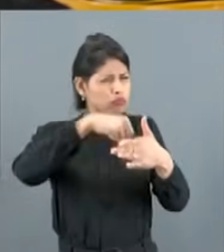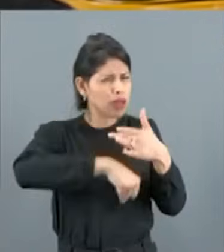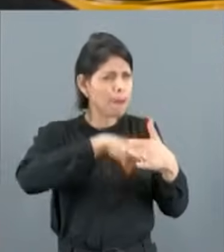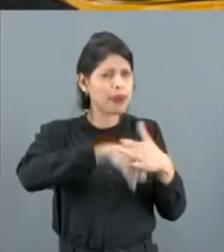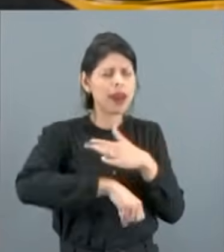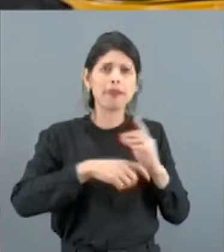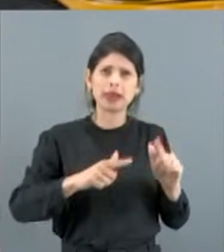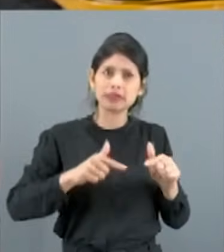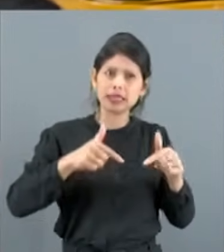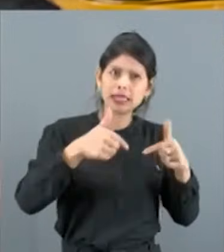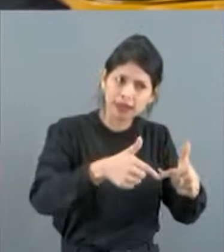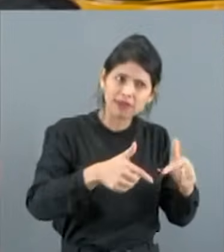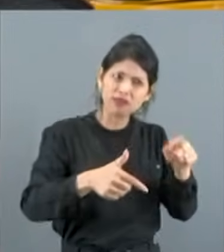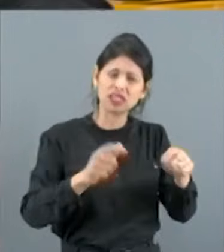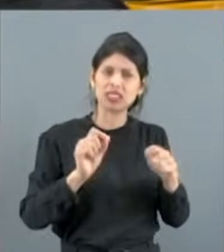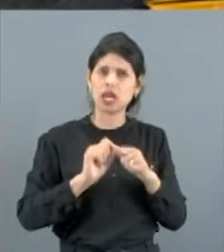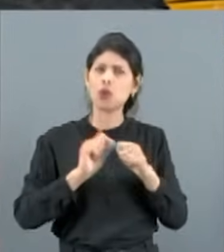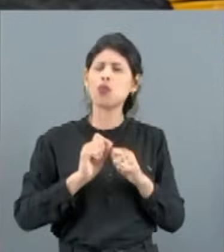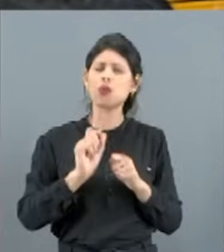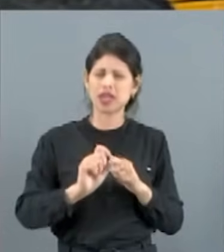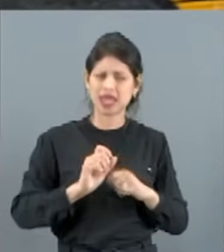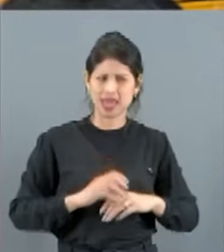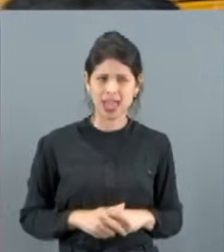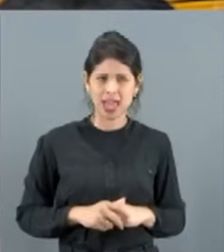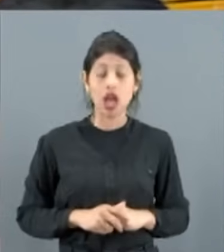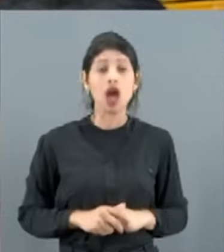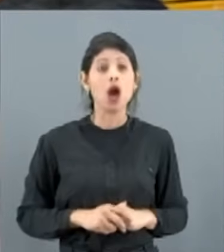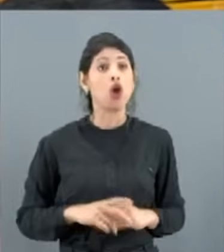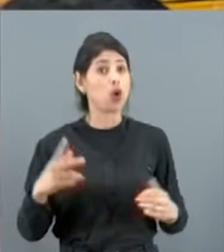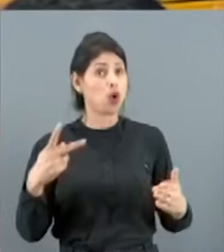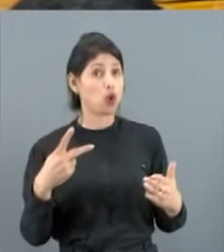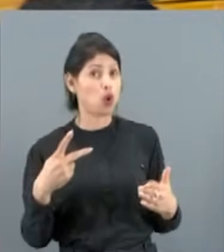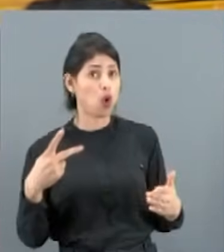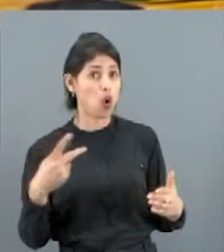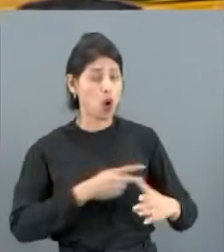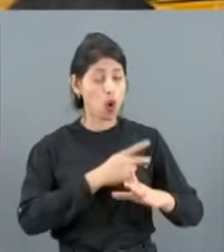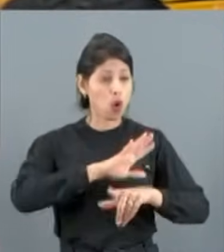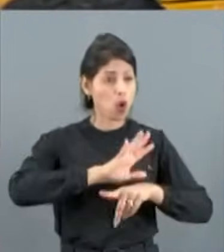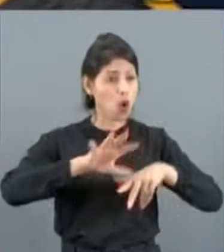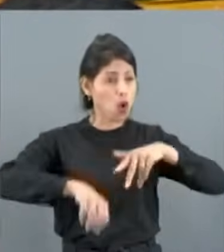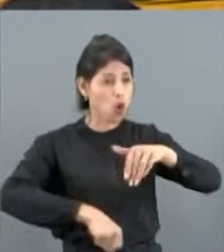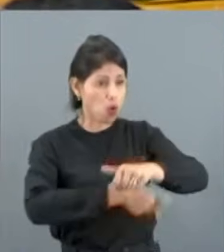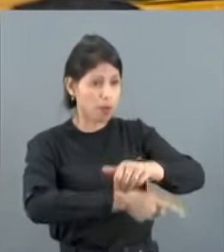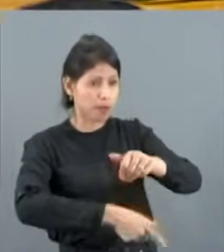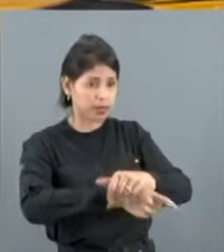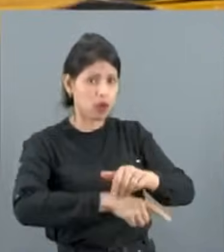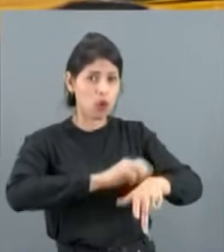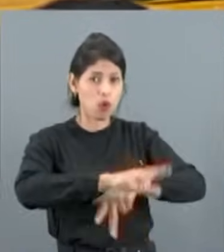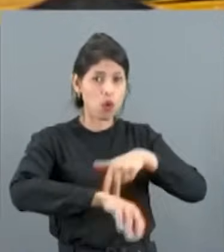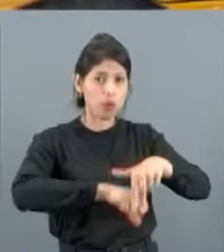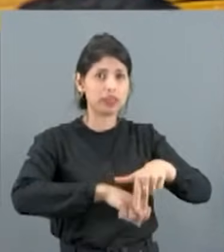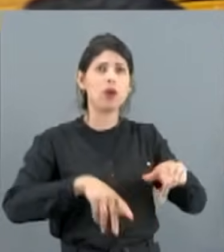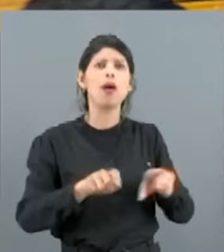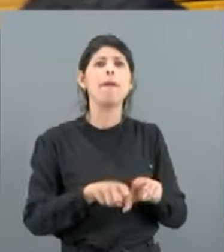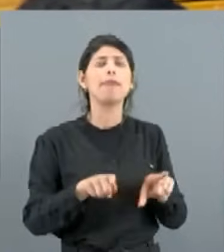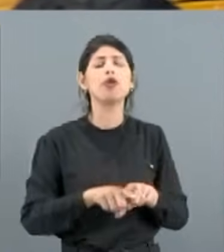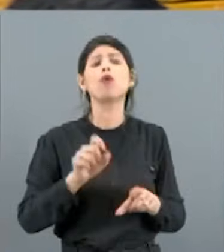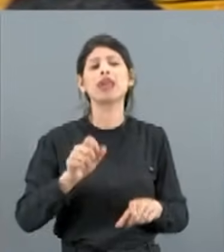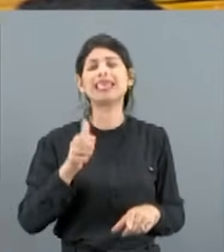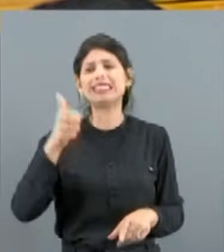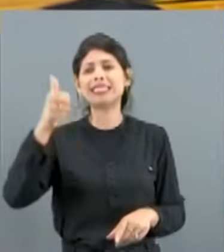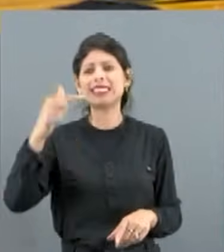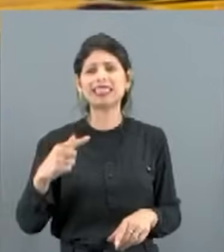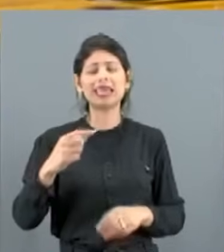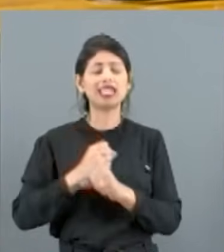fizeram corrupção esse que fizeram corrupção no passado um presente ou quem sabe no futuro pegou 17 anos de prisão